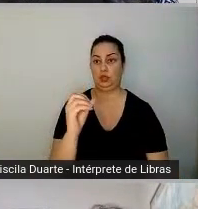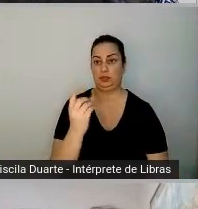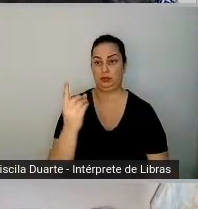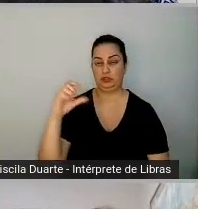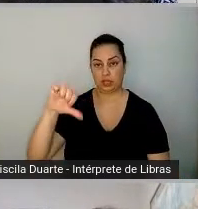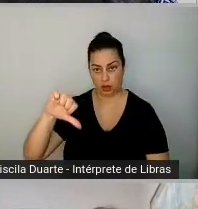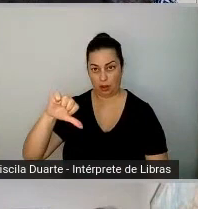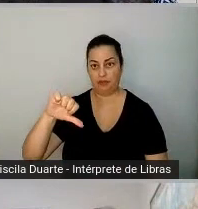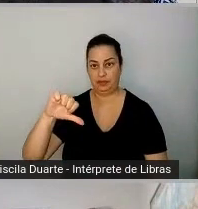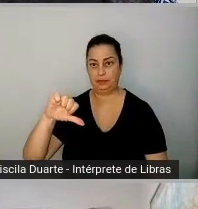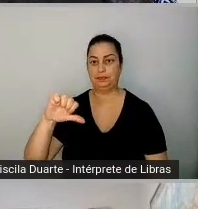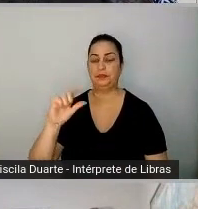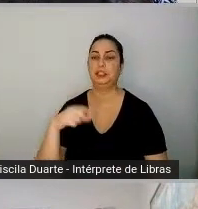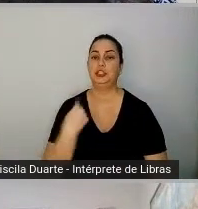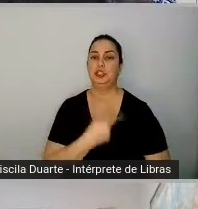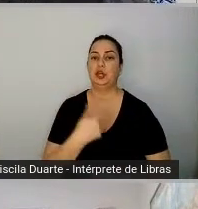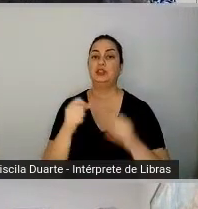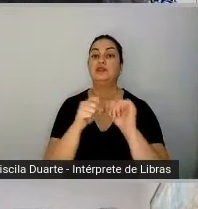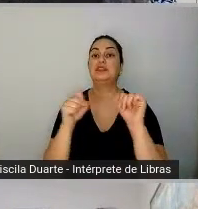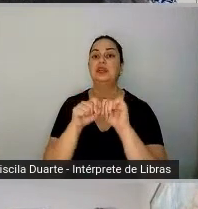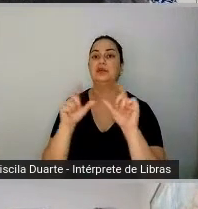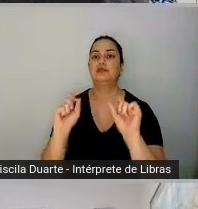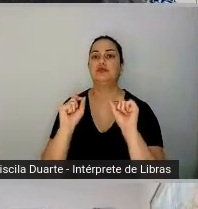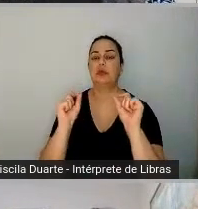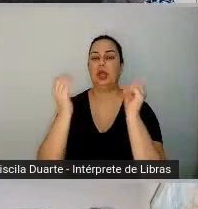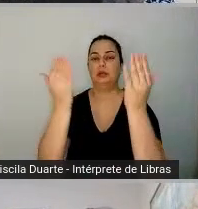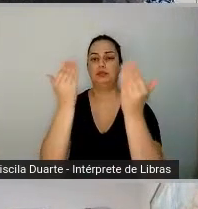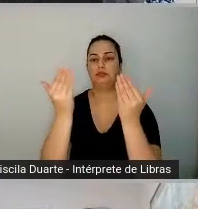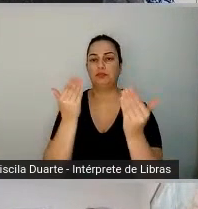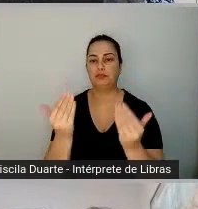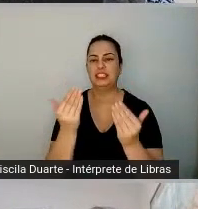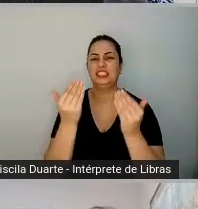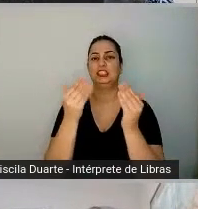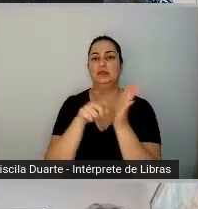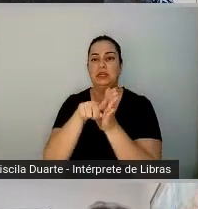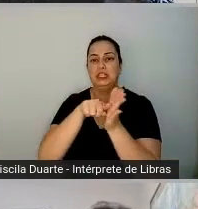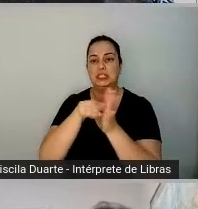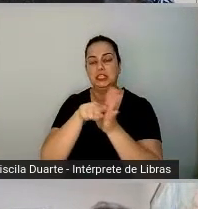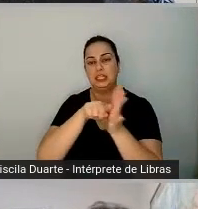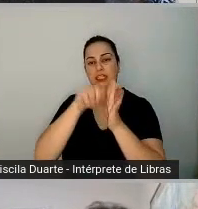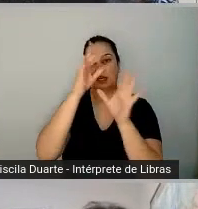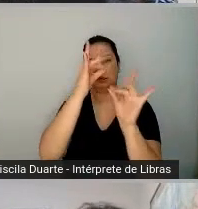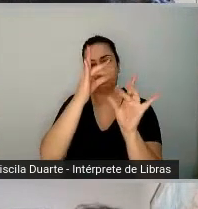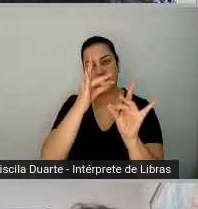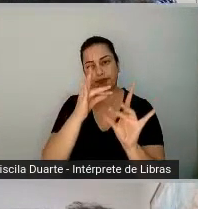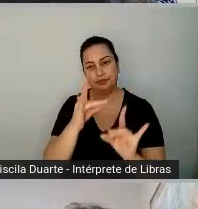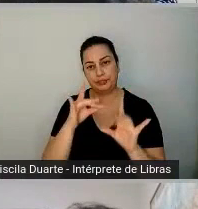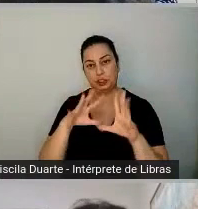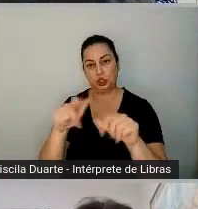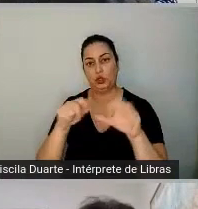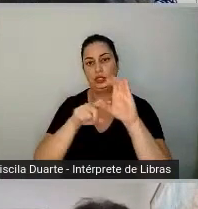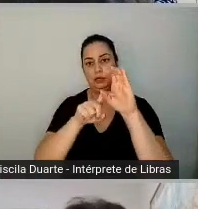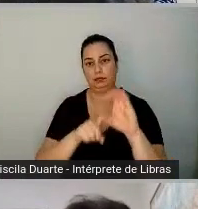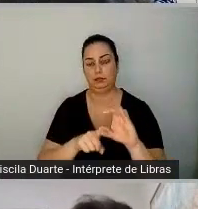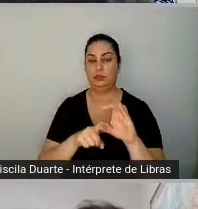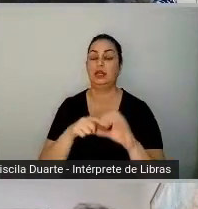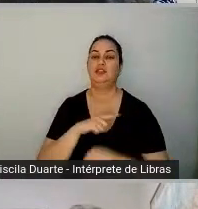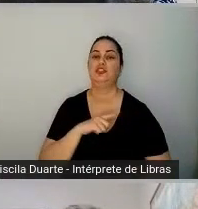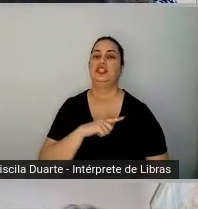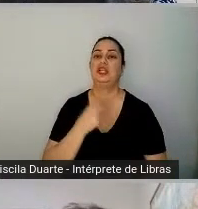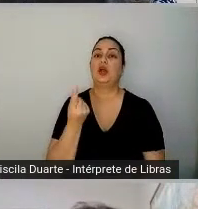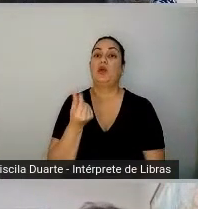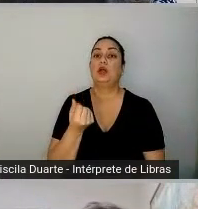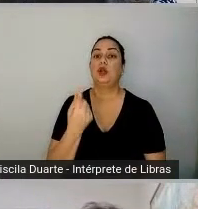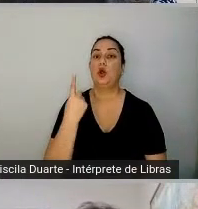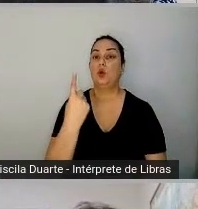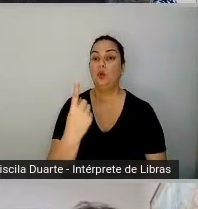dissecou esse gasto, né? De 2019 no gráfico de pizza, que lá foi mais de 1 trilhão gasto com